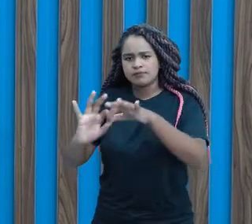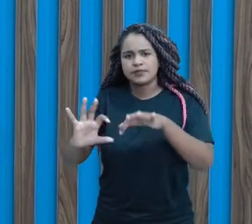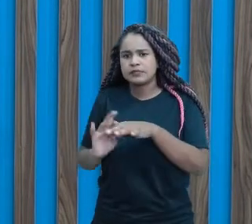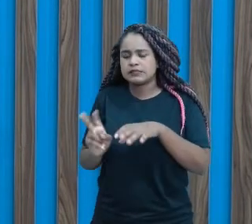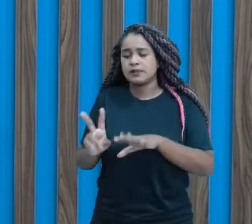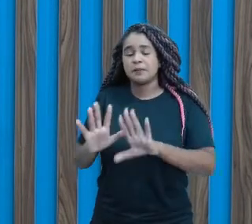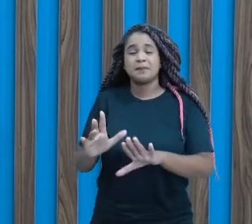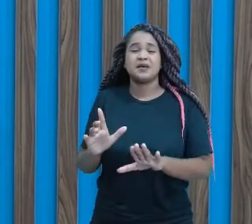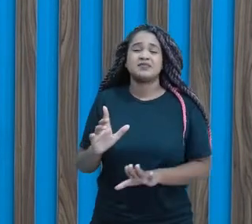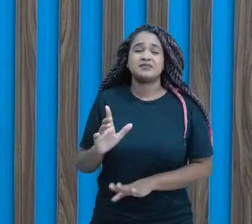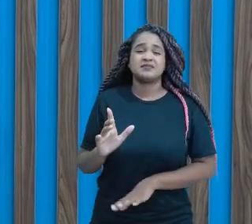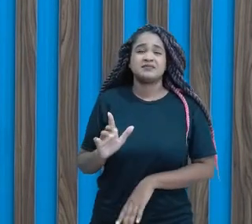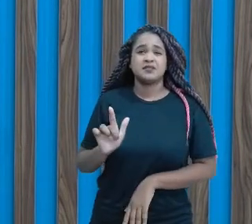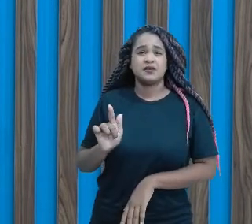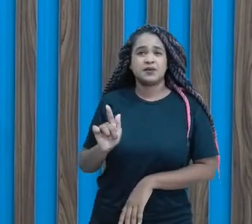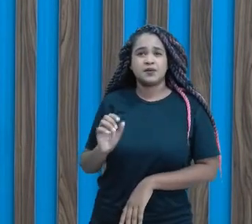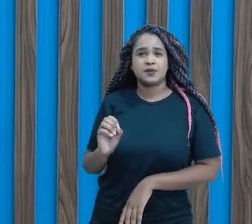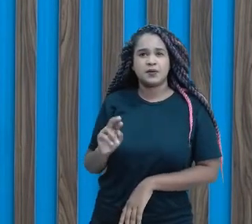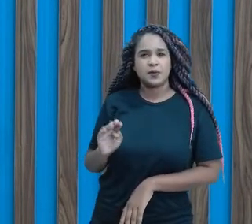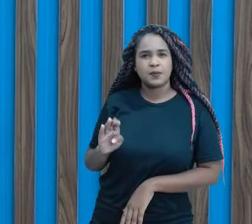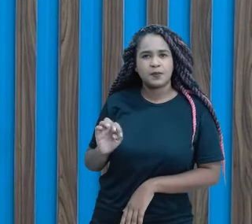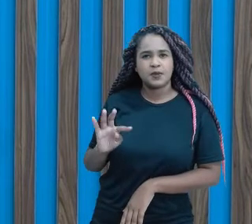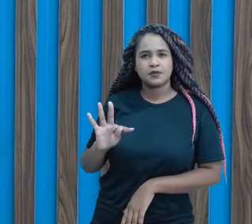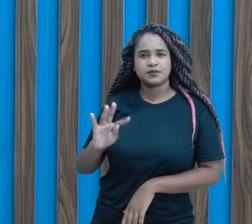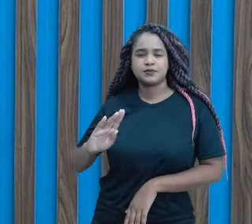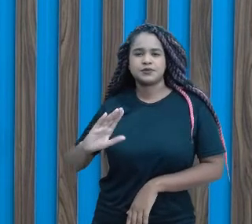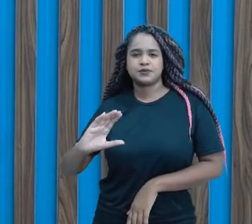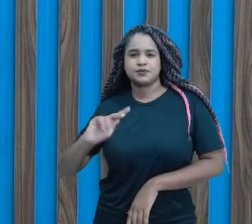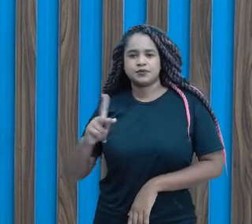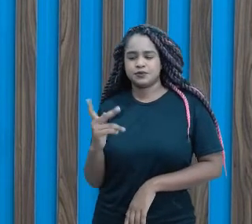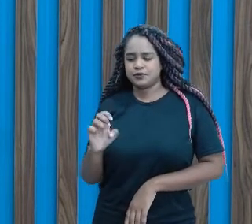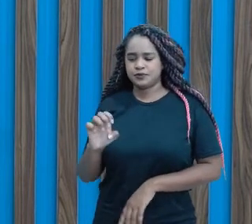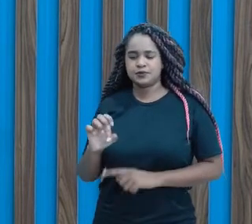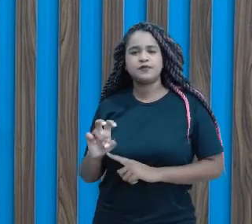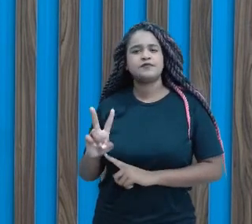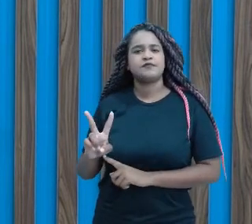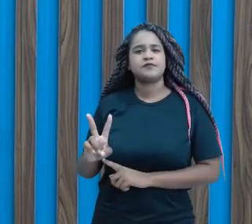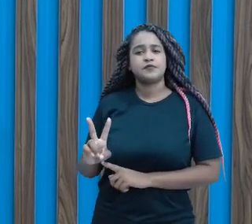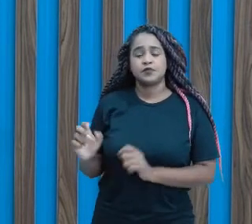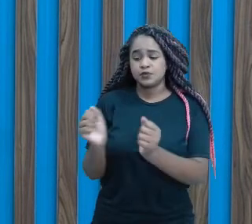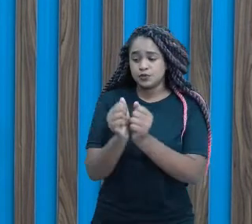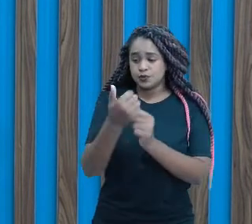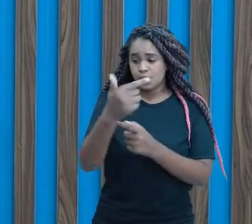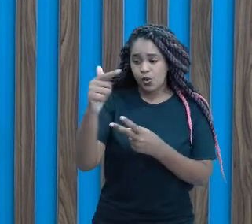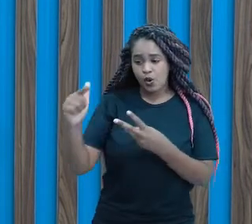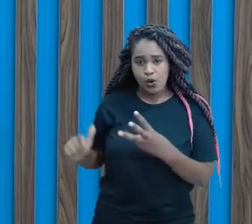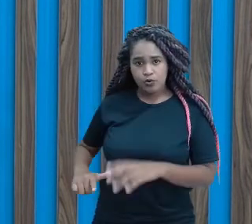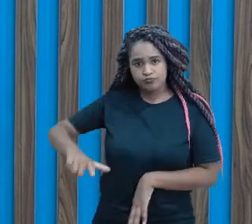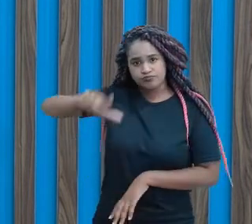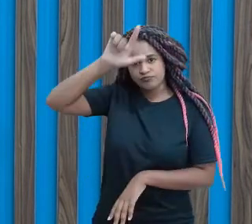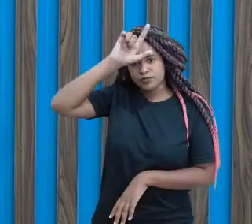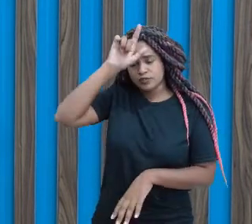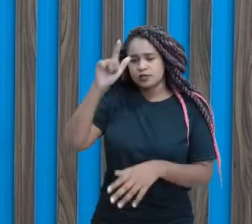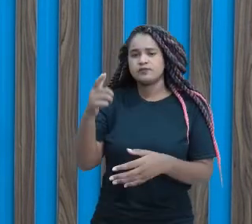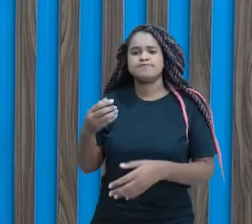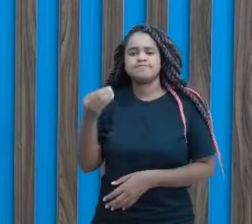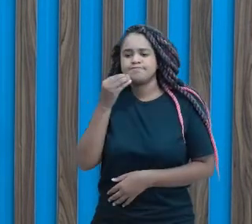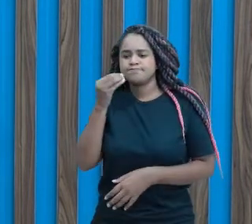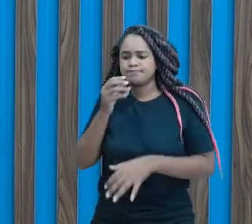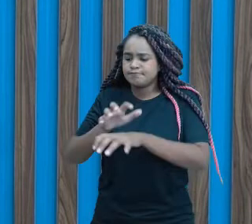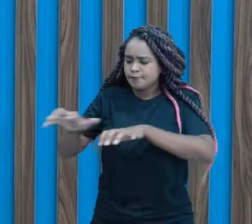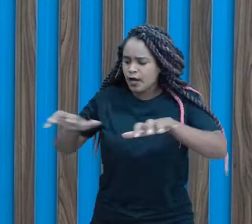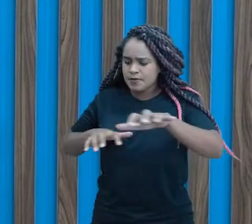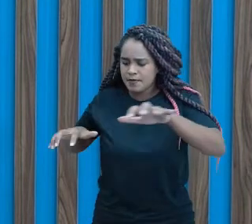outros líderes, né, trabalharam para que houvesse esse processo, né, de ruptura ali,